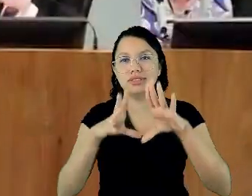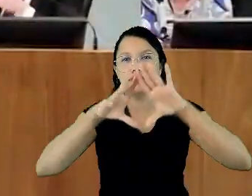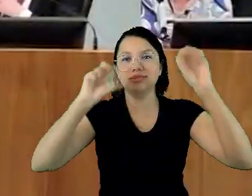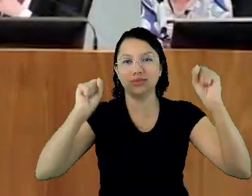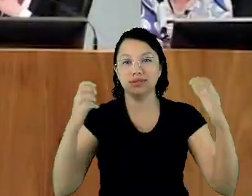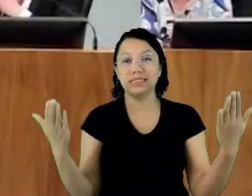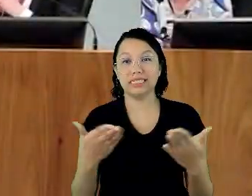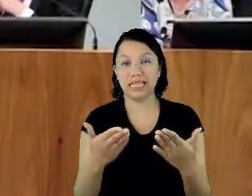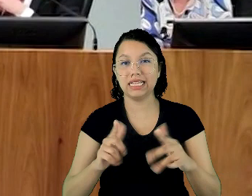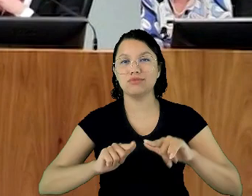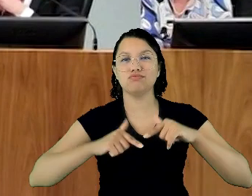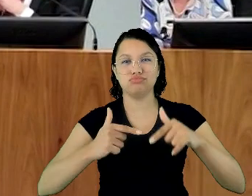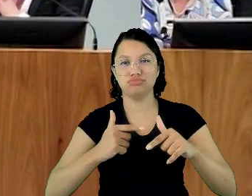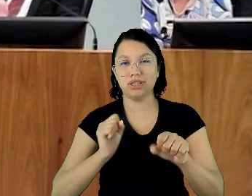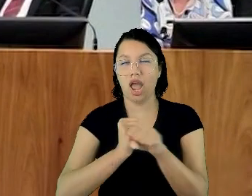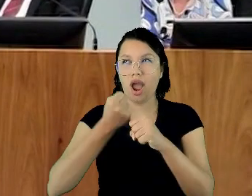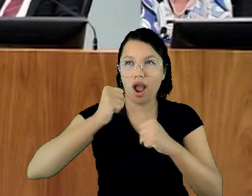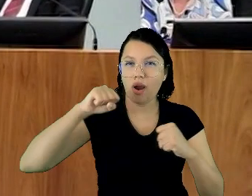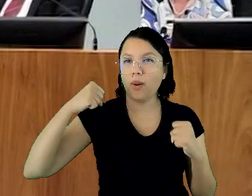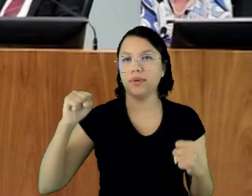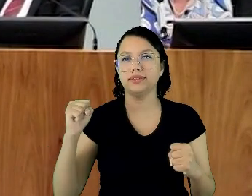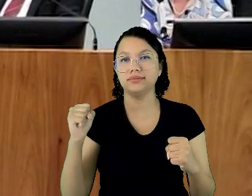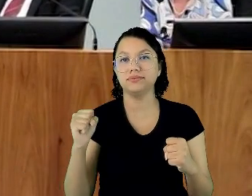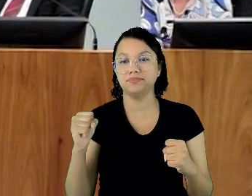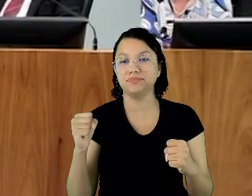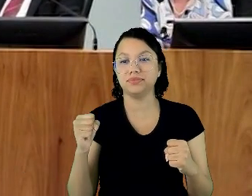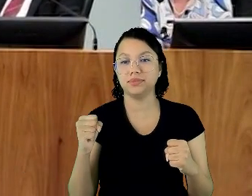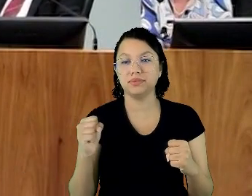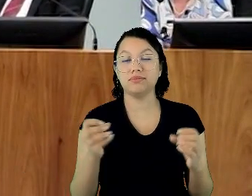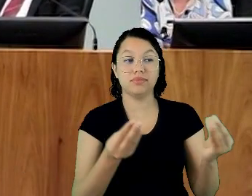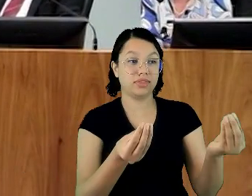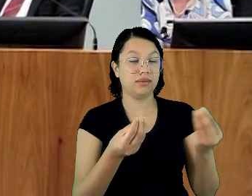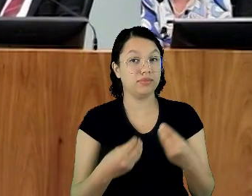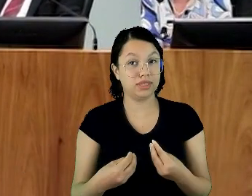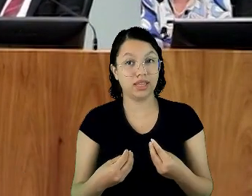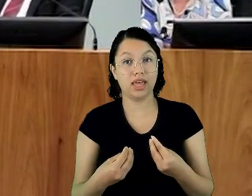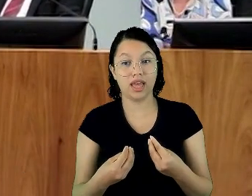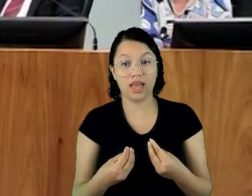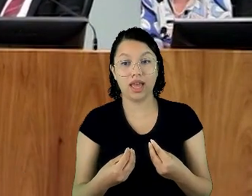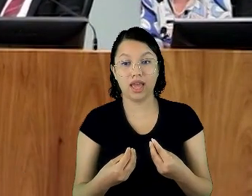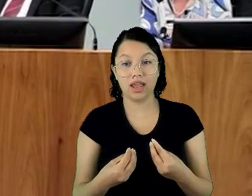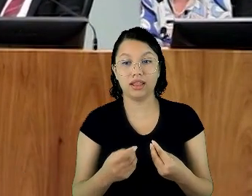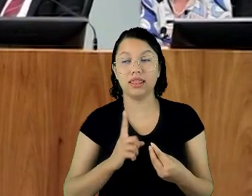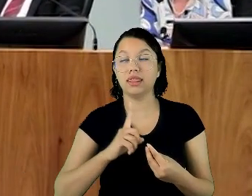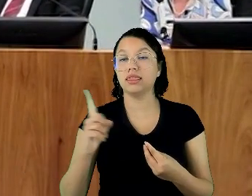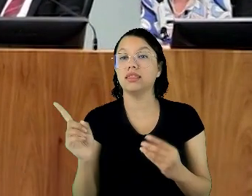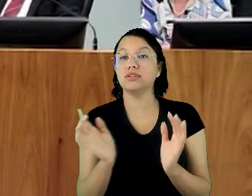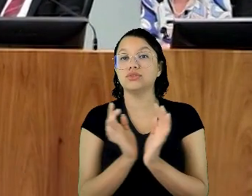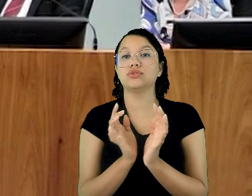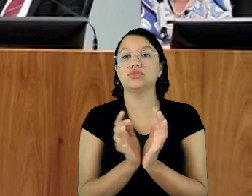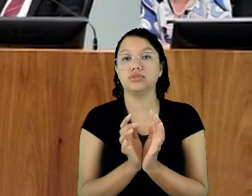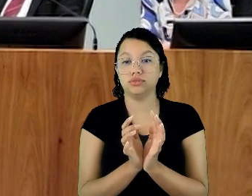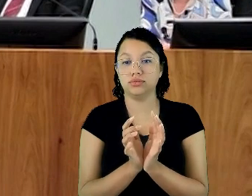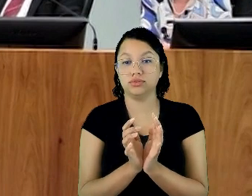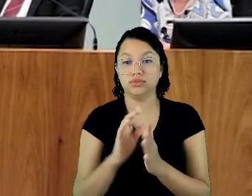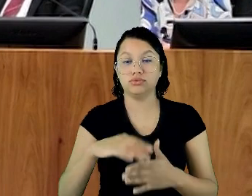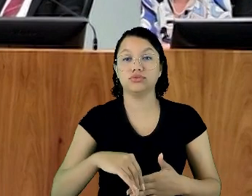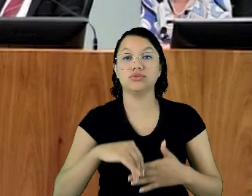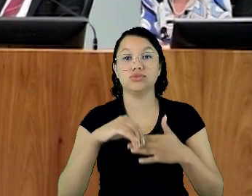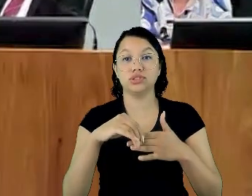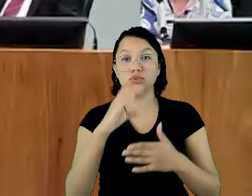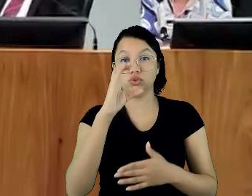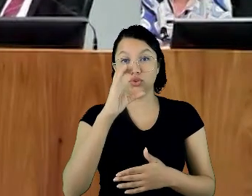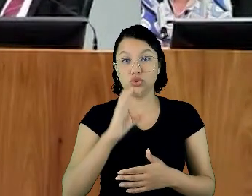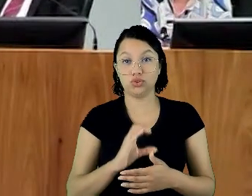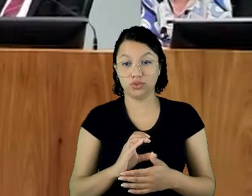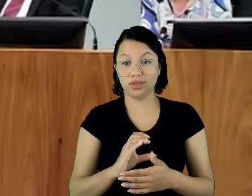me agraciaram recentemente, né, a Assembleia Legislativa com o título de cidadã sul-matogrossense, então eu agora